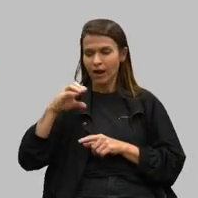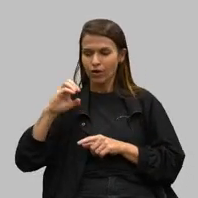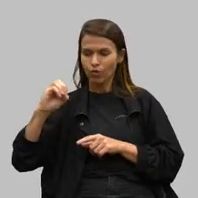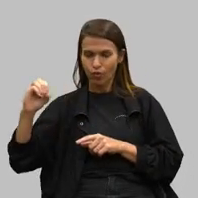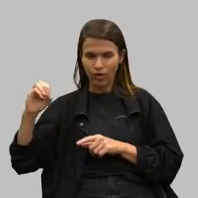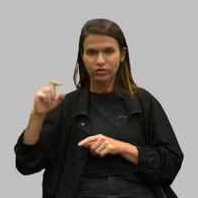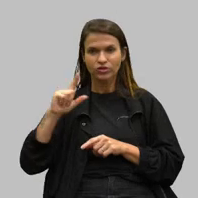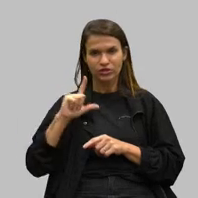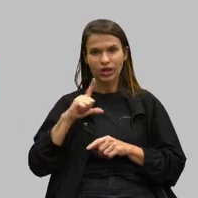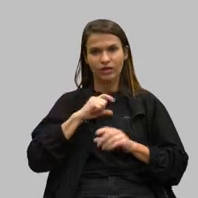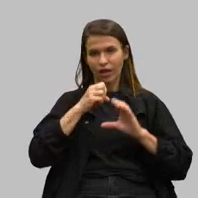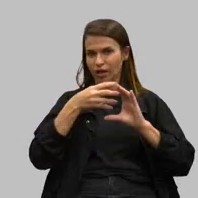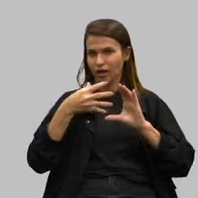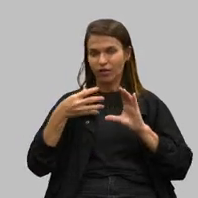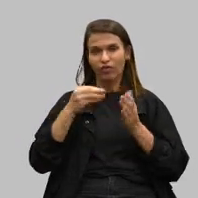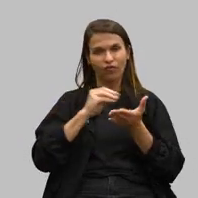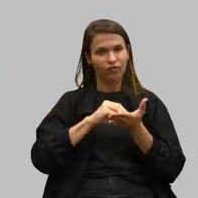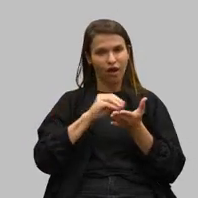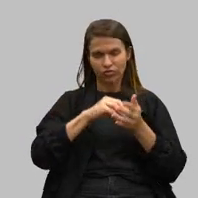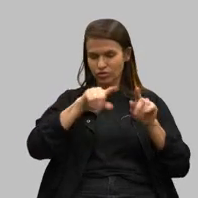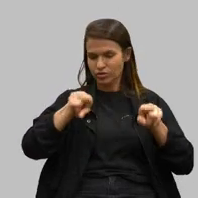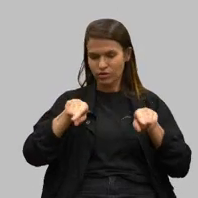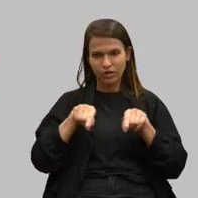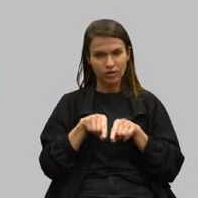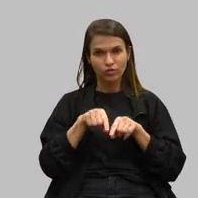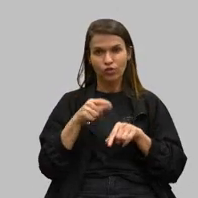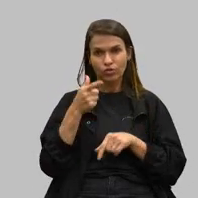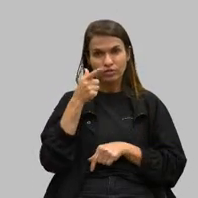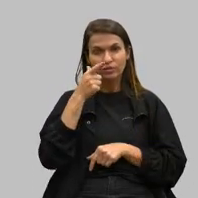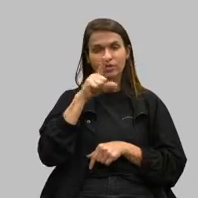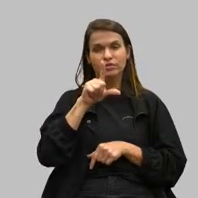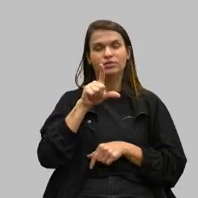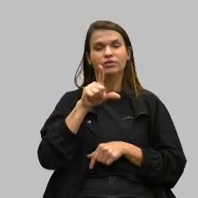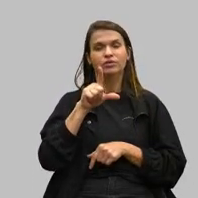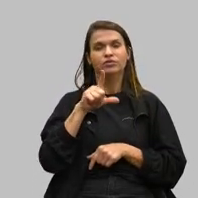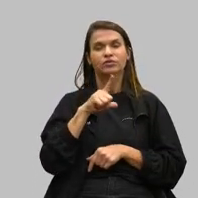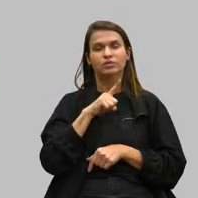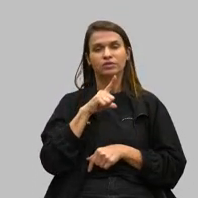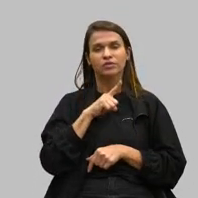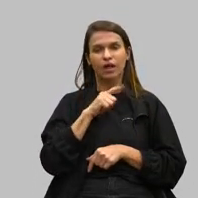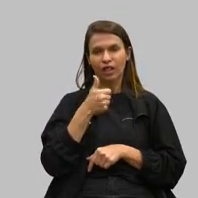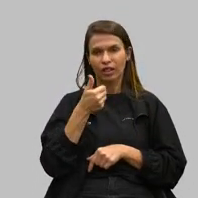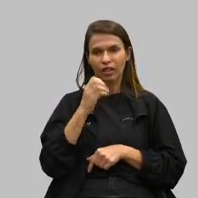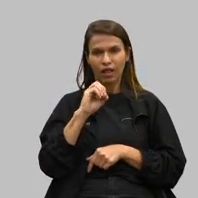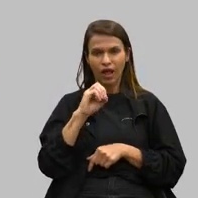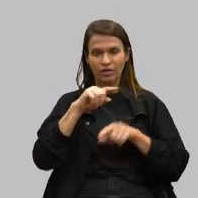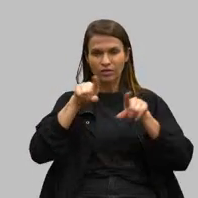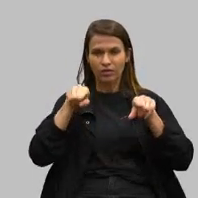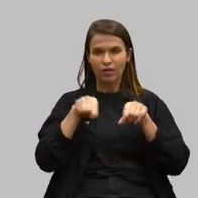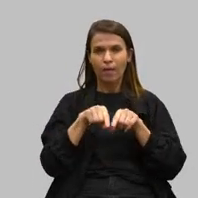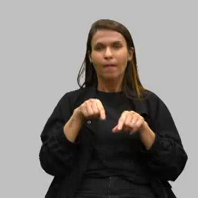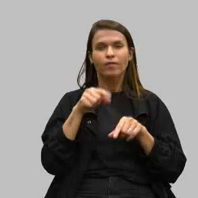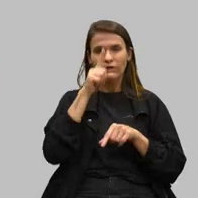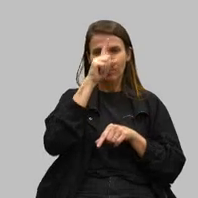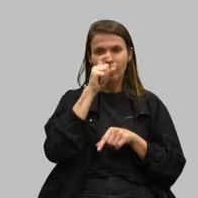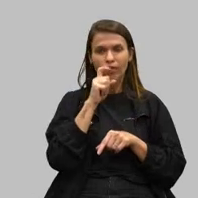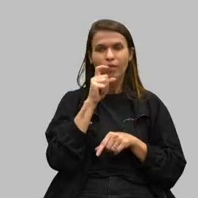critérios, que não há falta de leitos, nós conseguiríamos buscar 10 leitos para tentar colocar na macro, para tentar